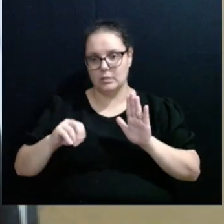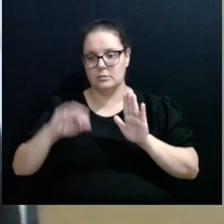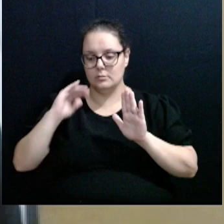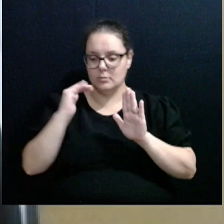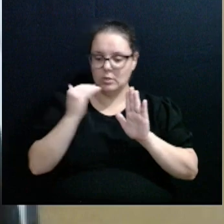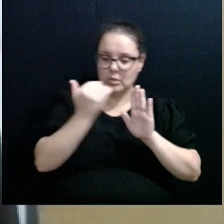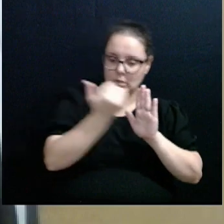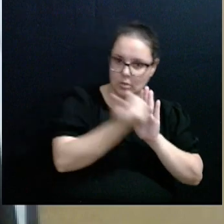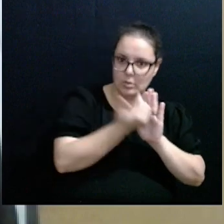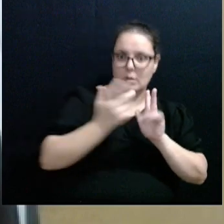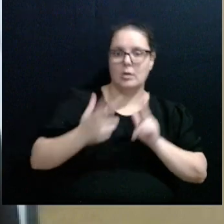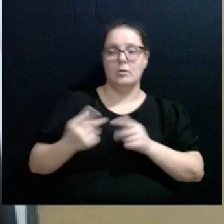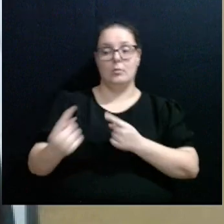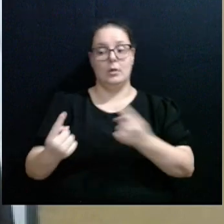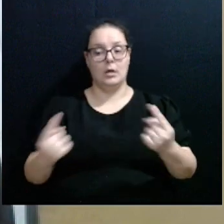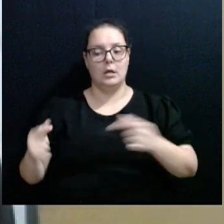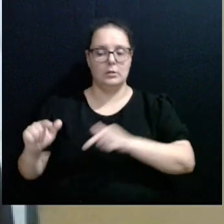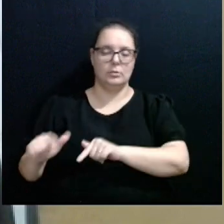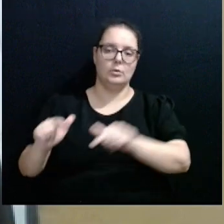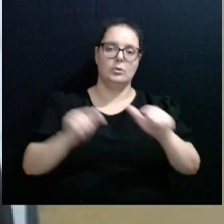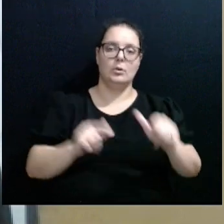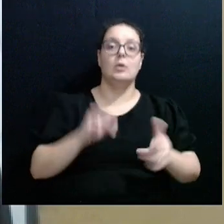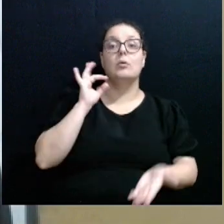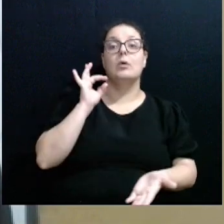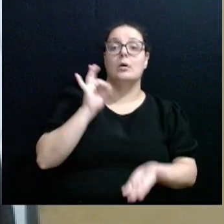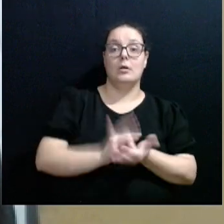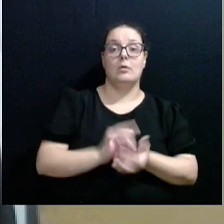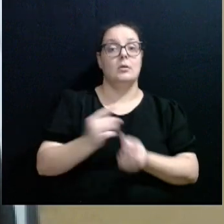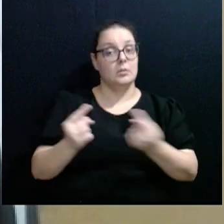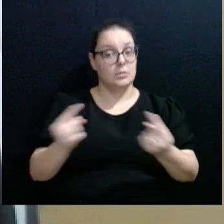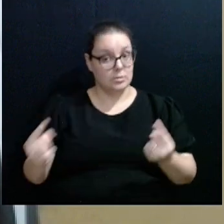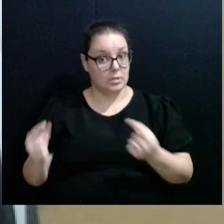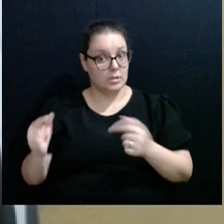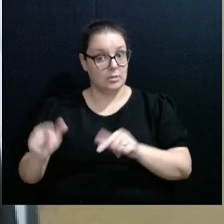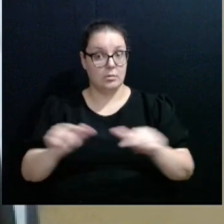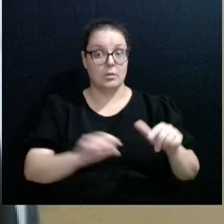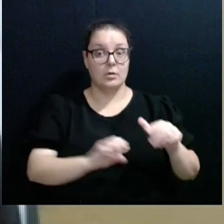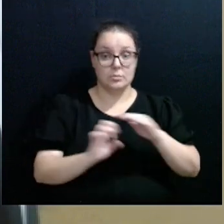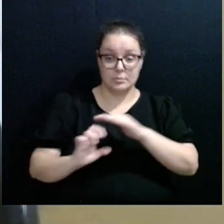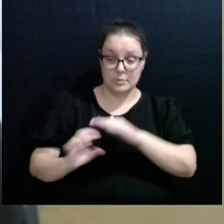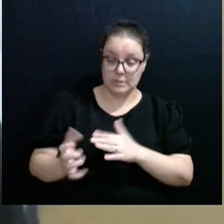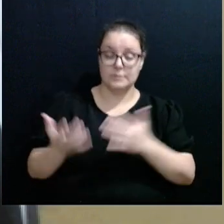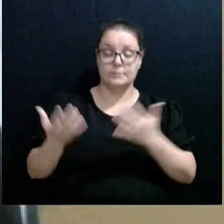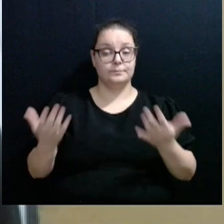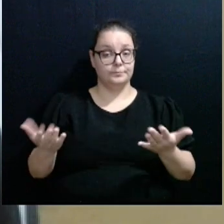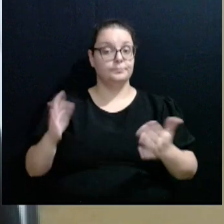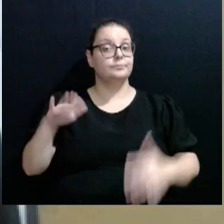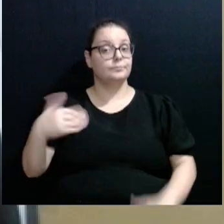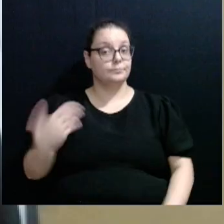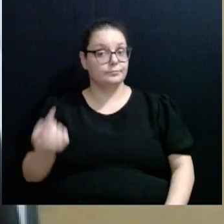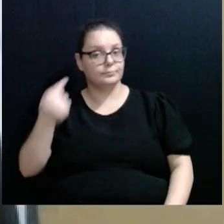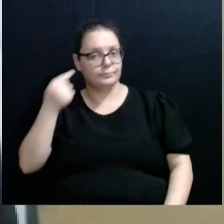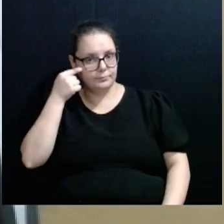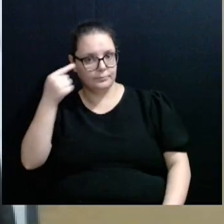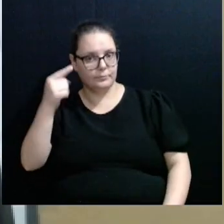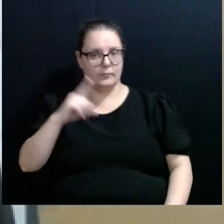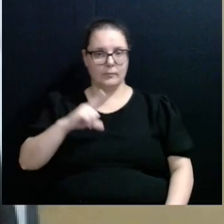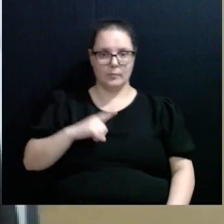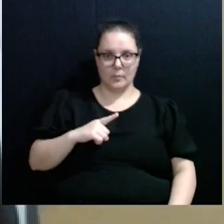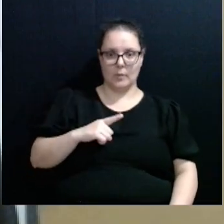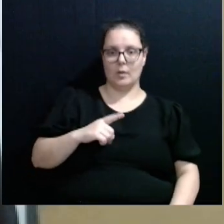cada ambiente, de acordo com a realidade de cada ambiente, não é? Então, quando se prevê, como a norma